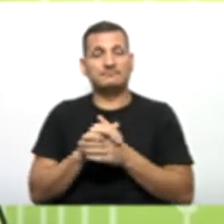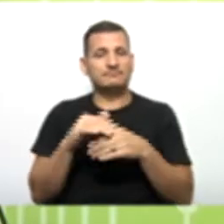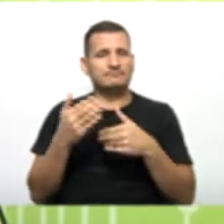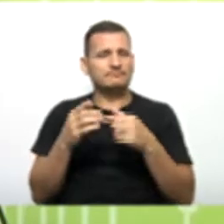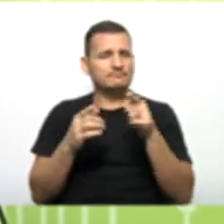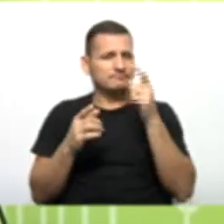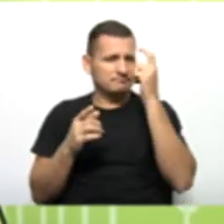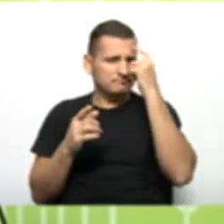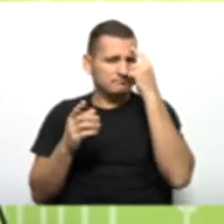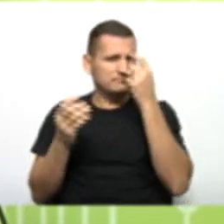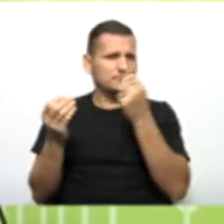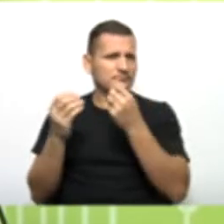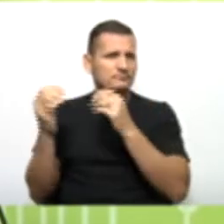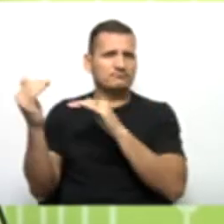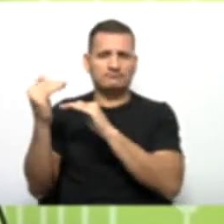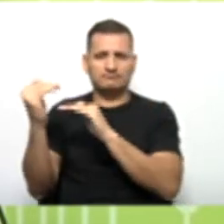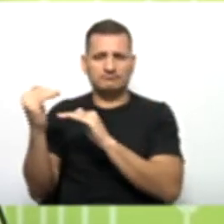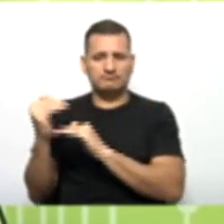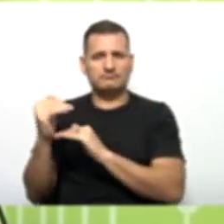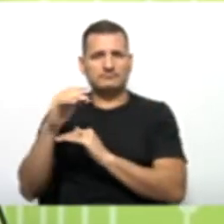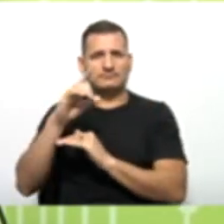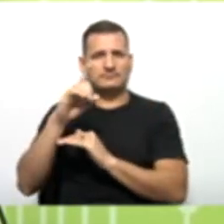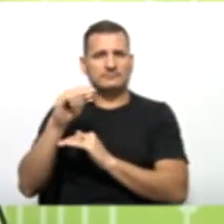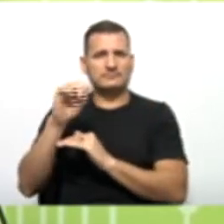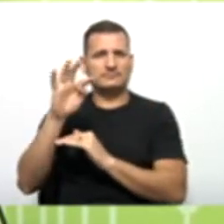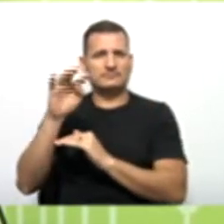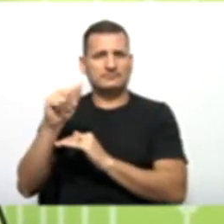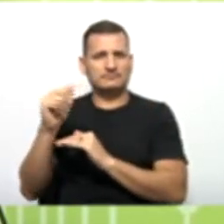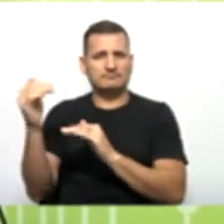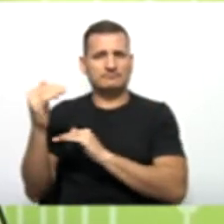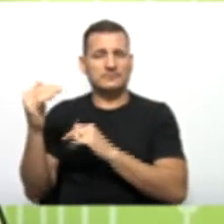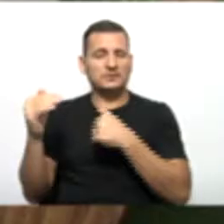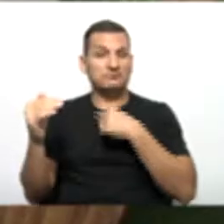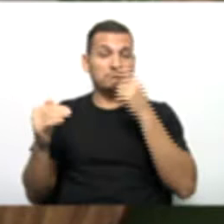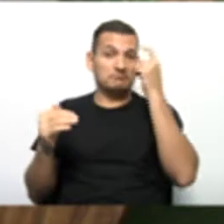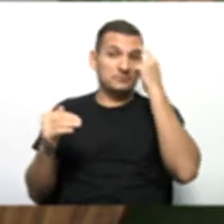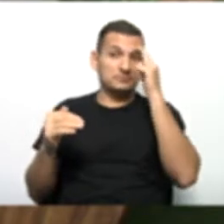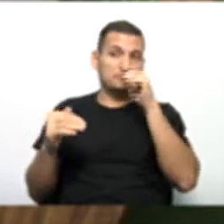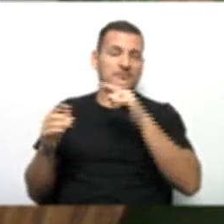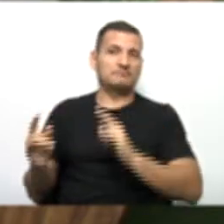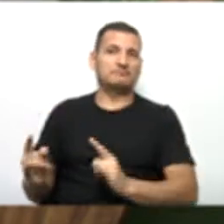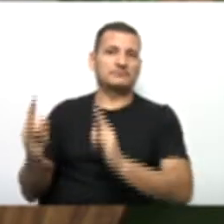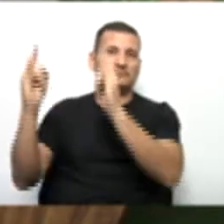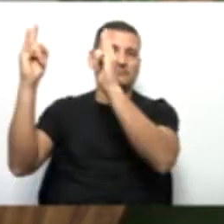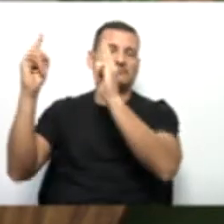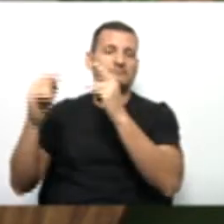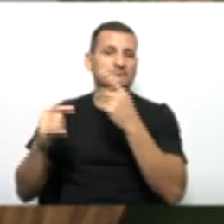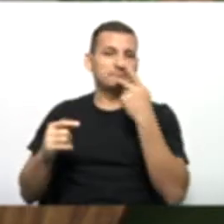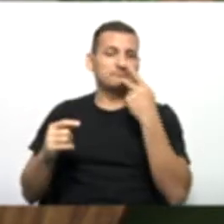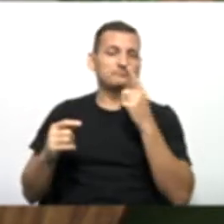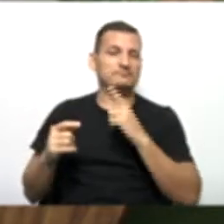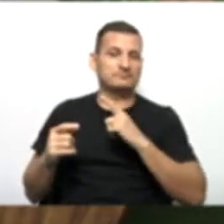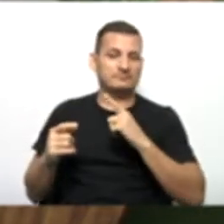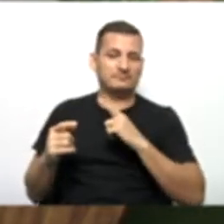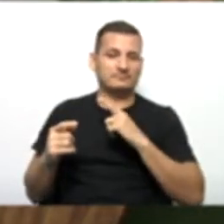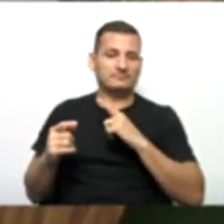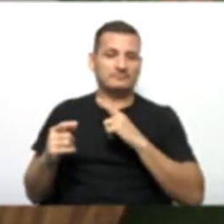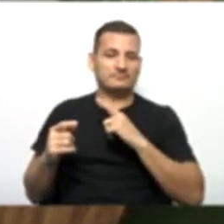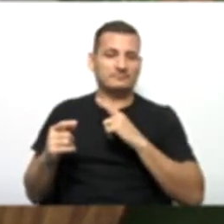tamanho do data center deles né eu já ouvi falar que é um prédio é o que eles têm com um data center bem